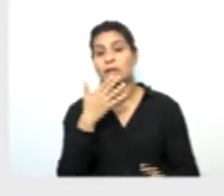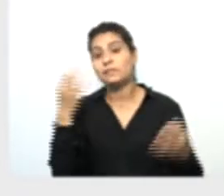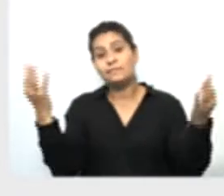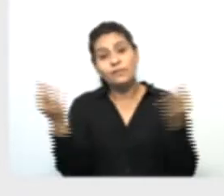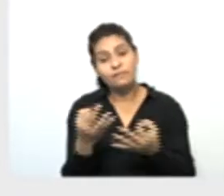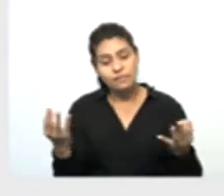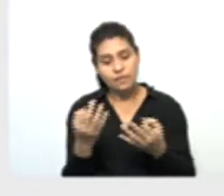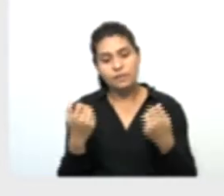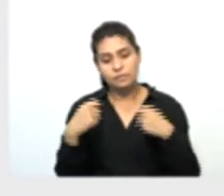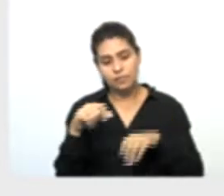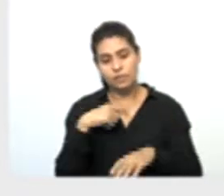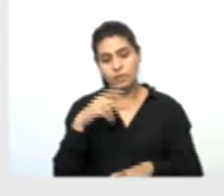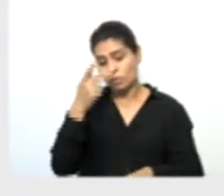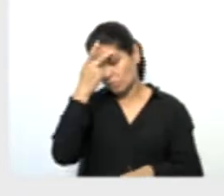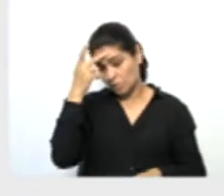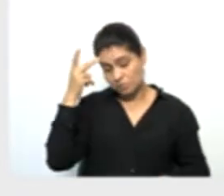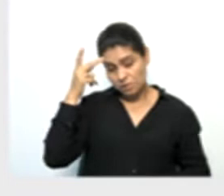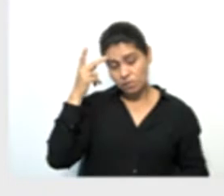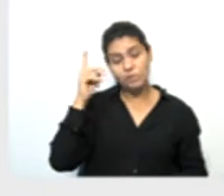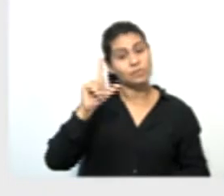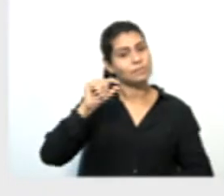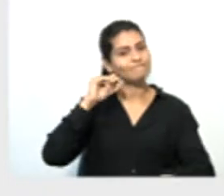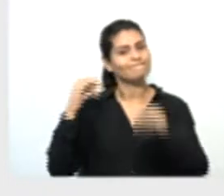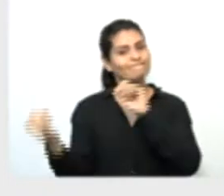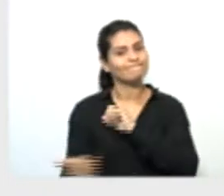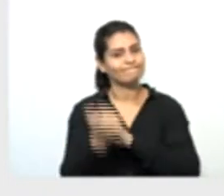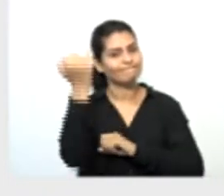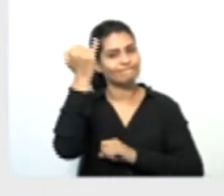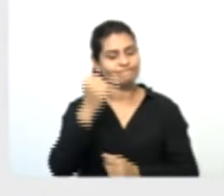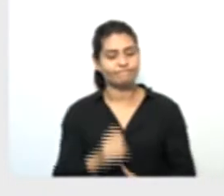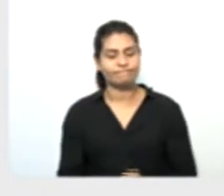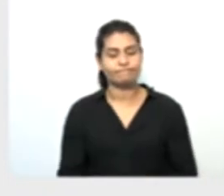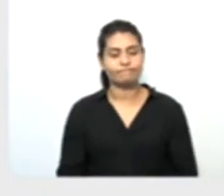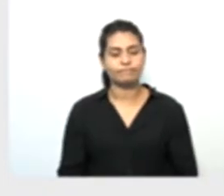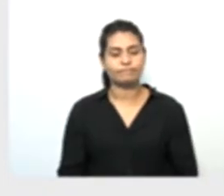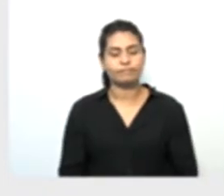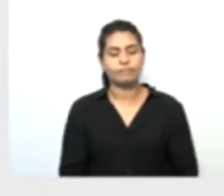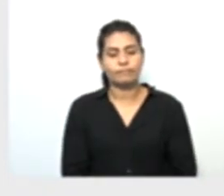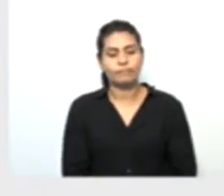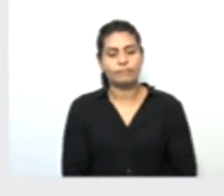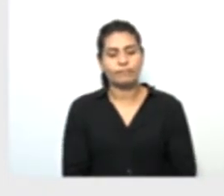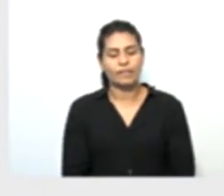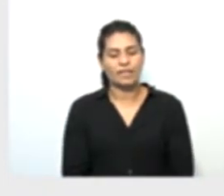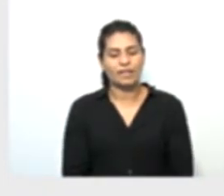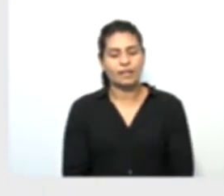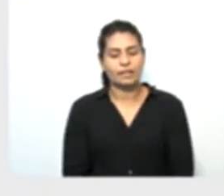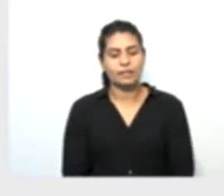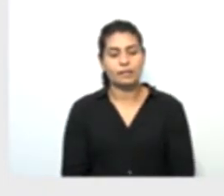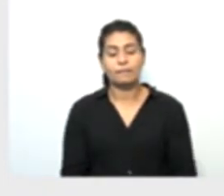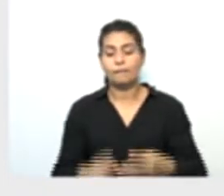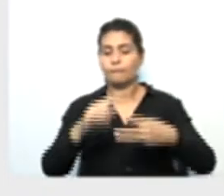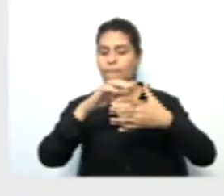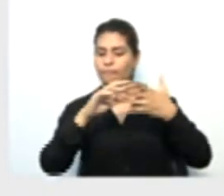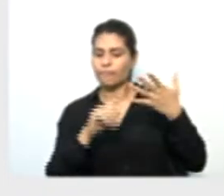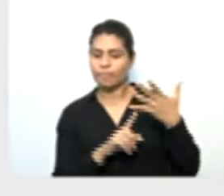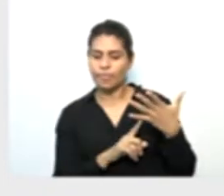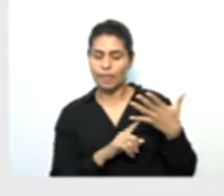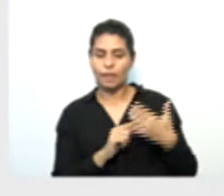perfeita possível, alguns fatores são essenciais. A gente vai enumerar alguns fatores,